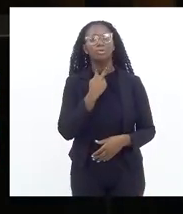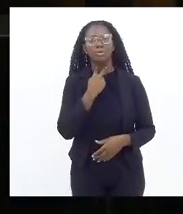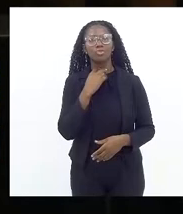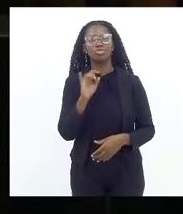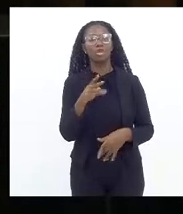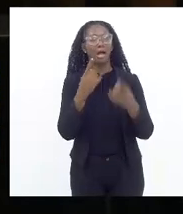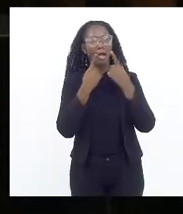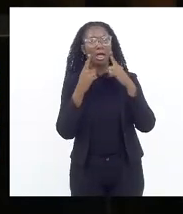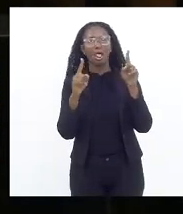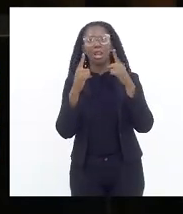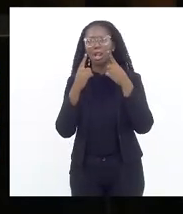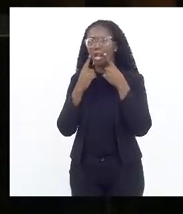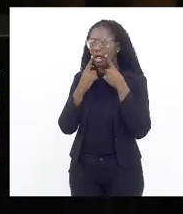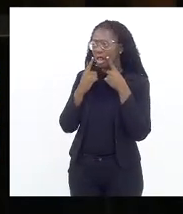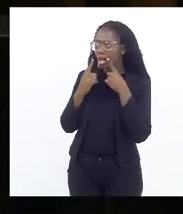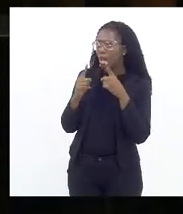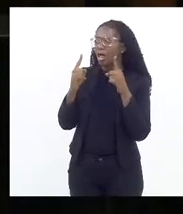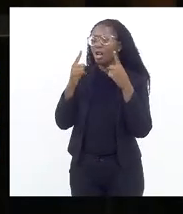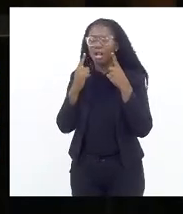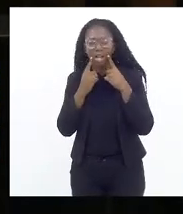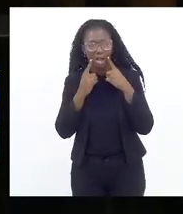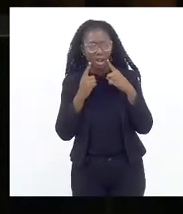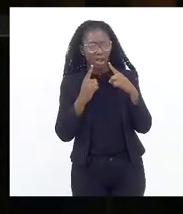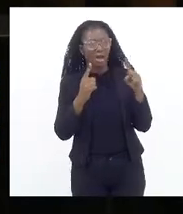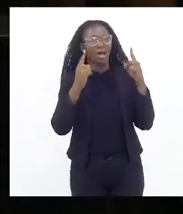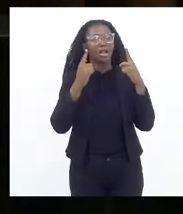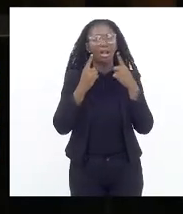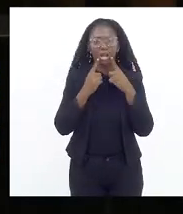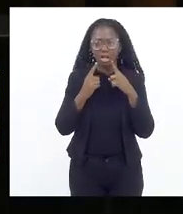criticar, criticar e criticar.